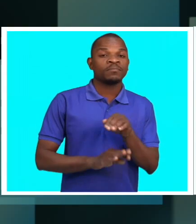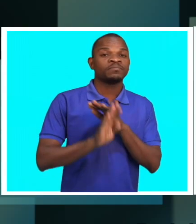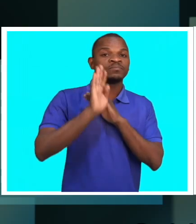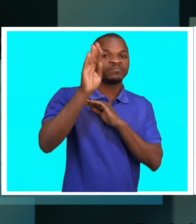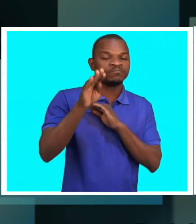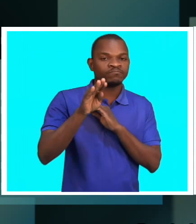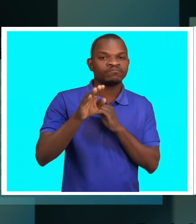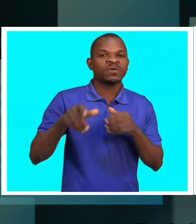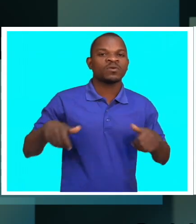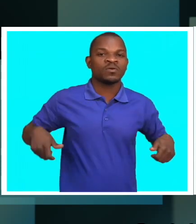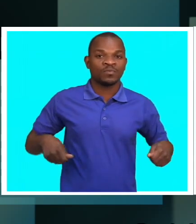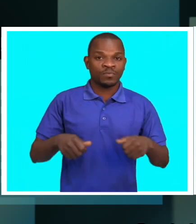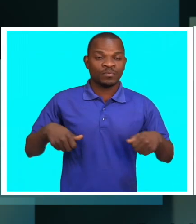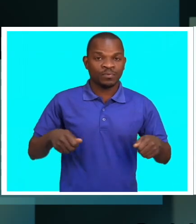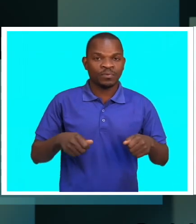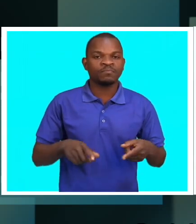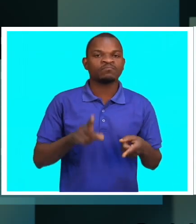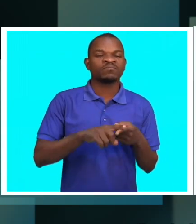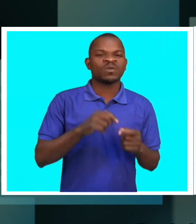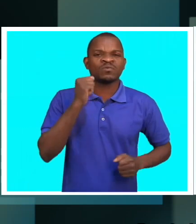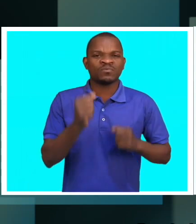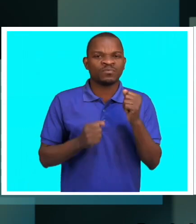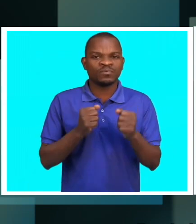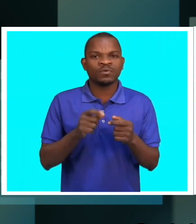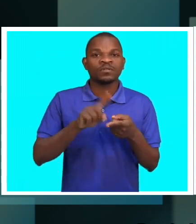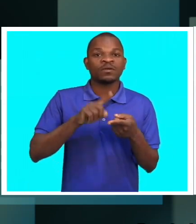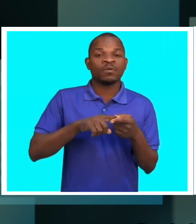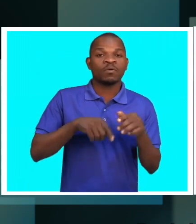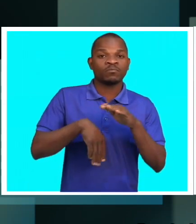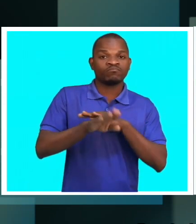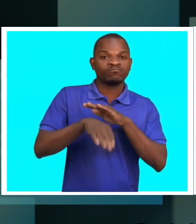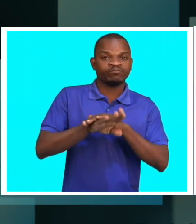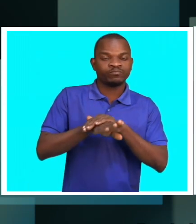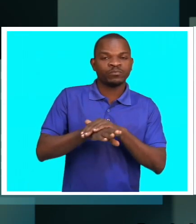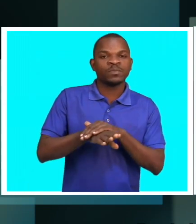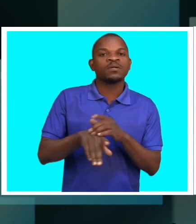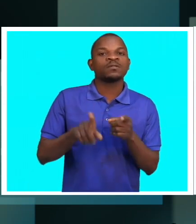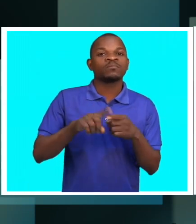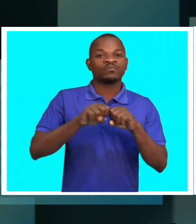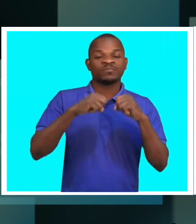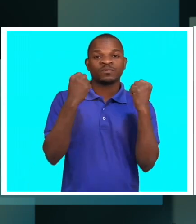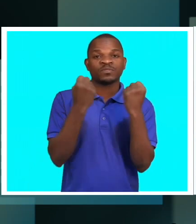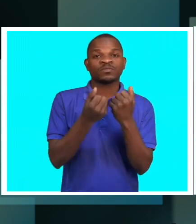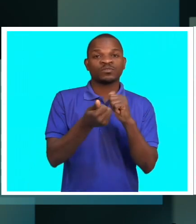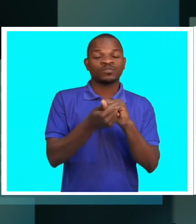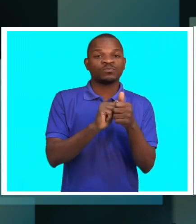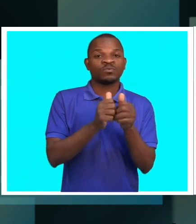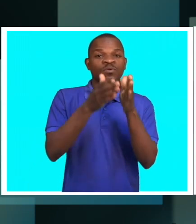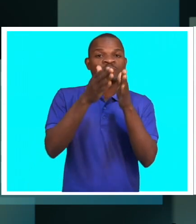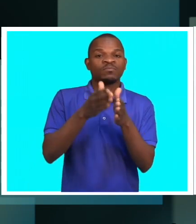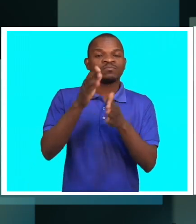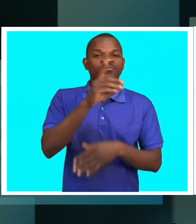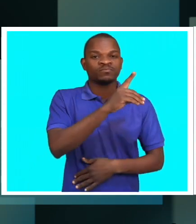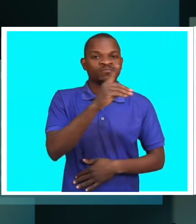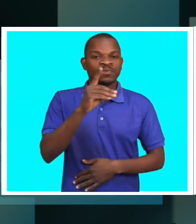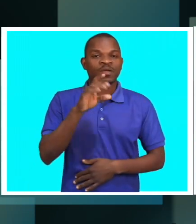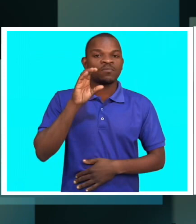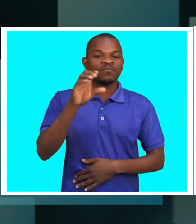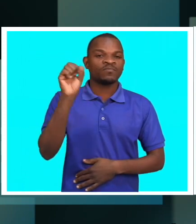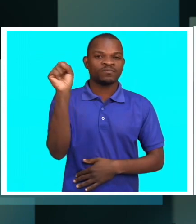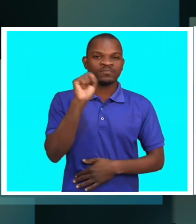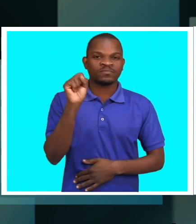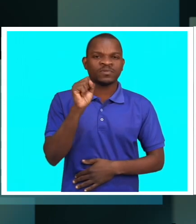Depois de basquetebol em cadeiras de rodas, atletismo e futsal adaptado, a Associação do Desporto para Pessoas